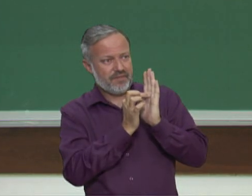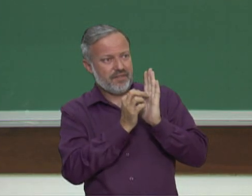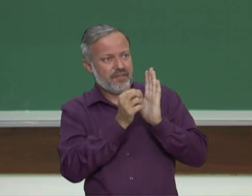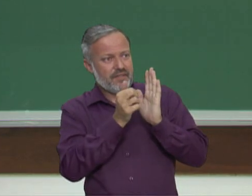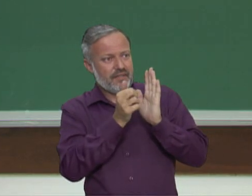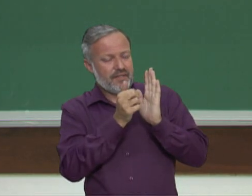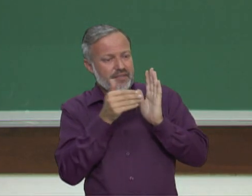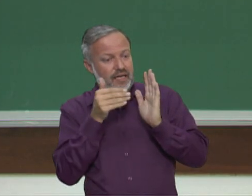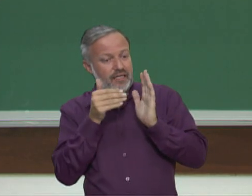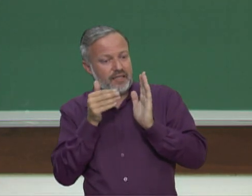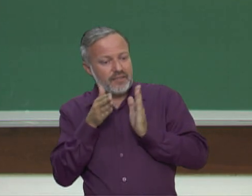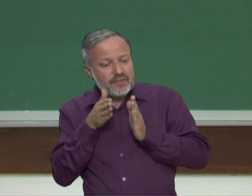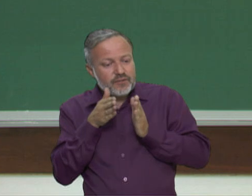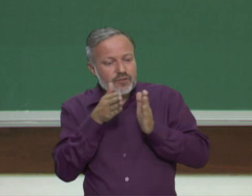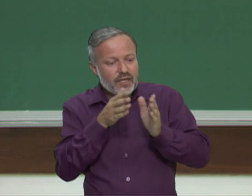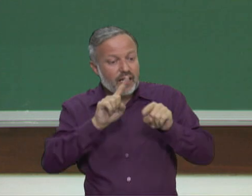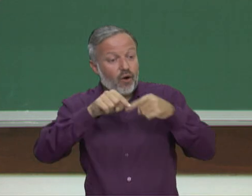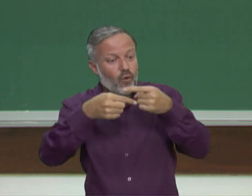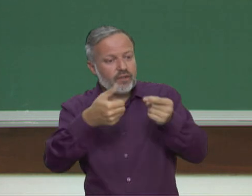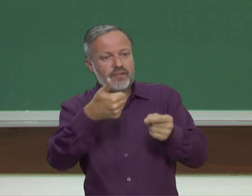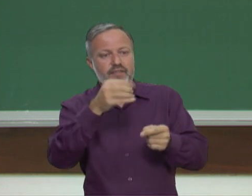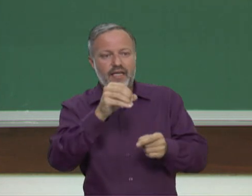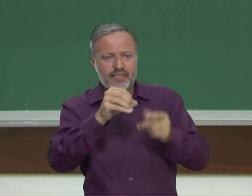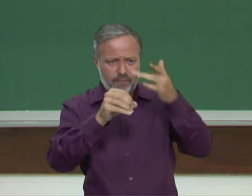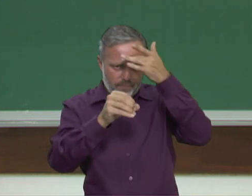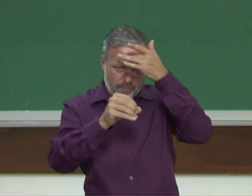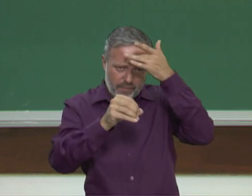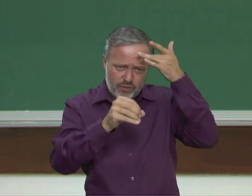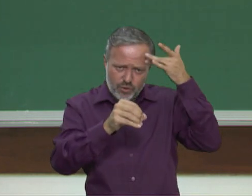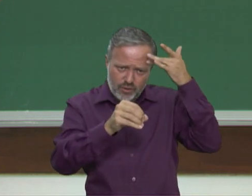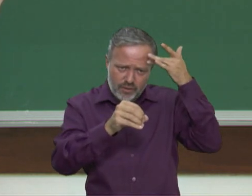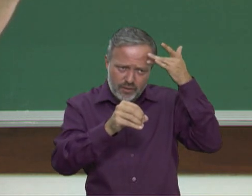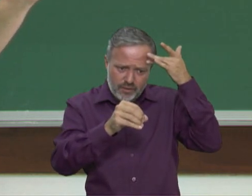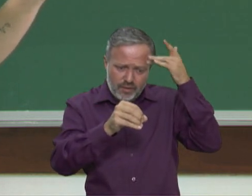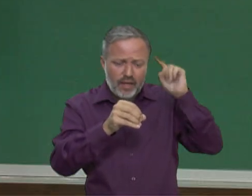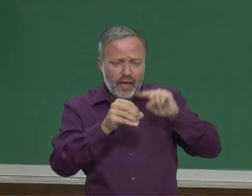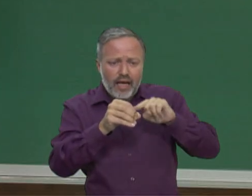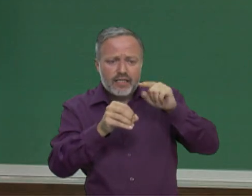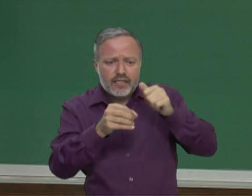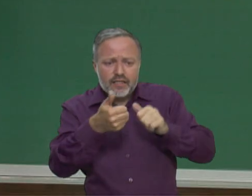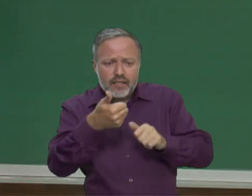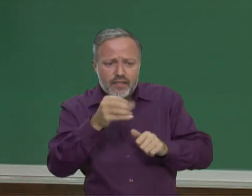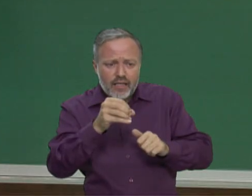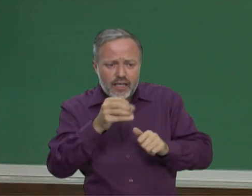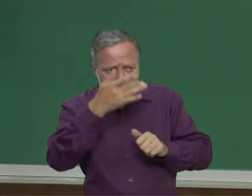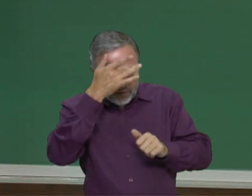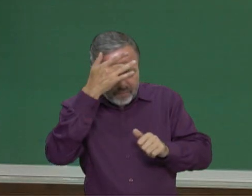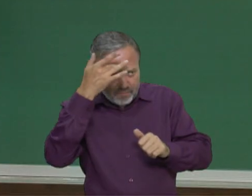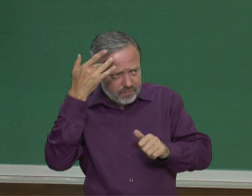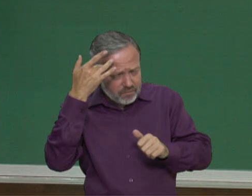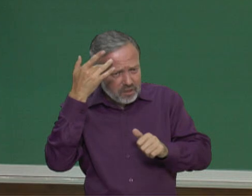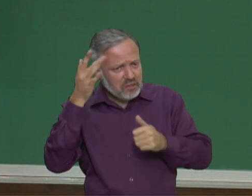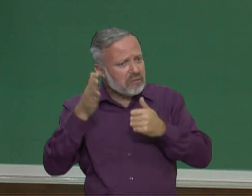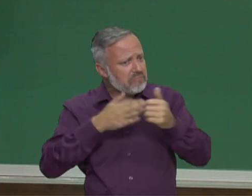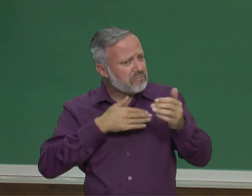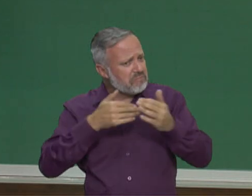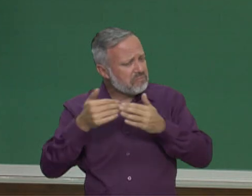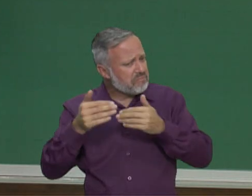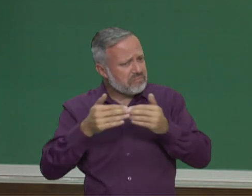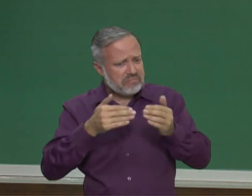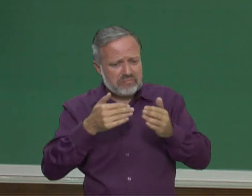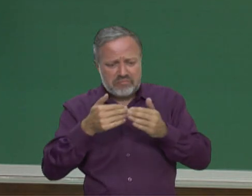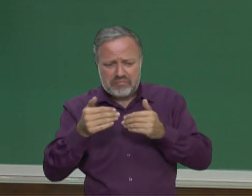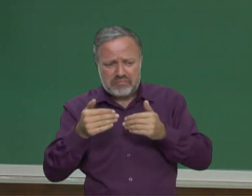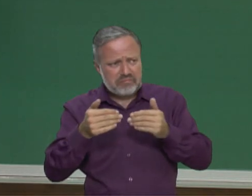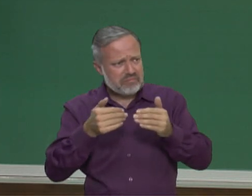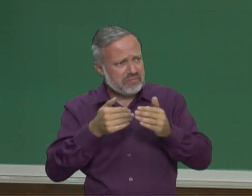você seguir essas outras 10 pessoas aqui. Essas outras 10 pessoas não têm nada a ver com o produto dela. Não são